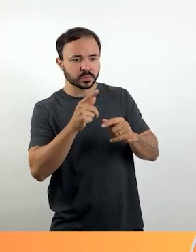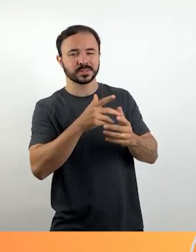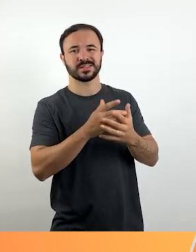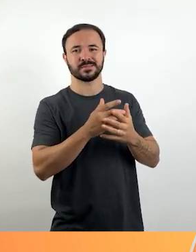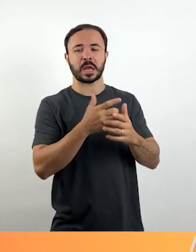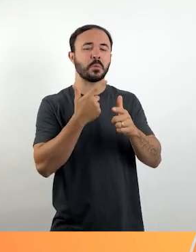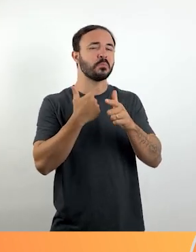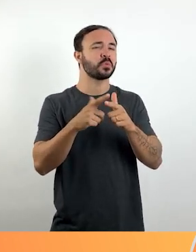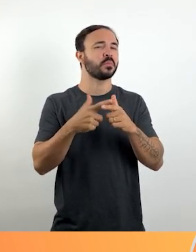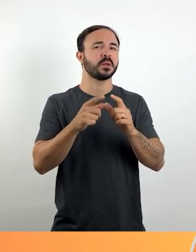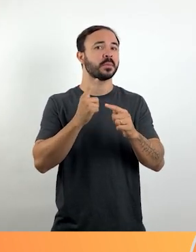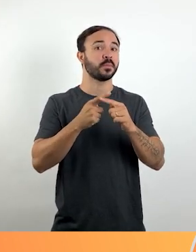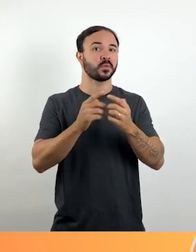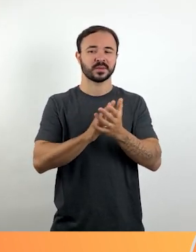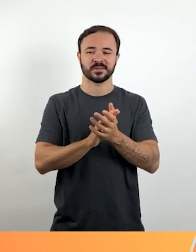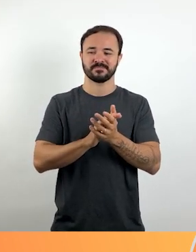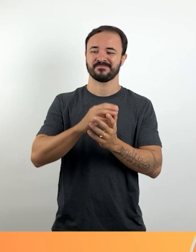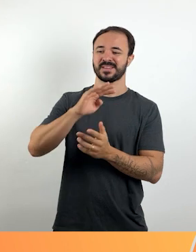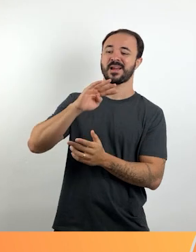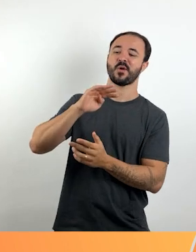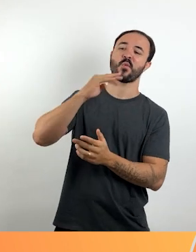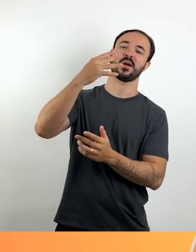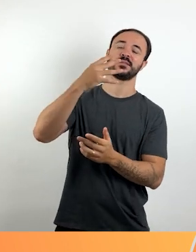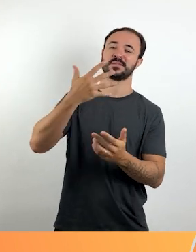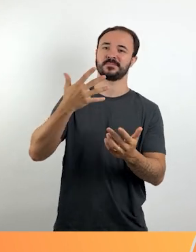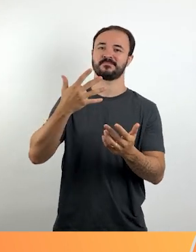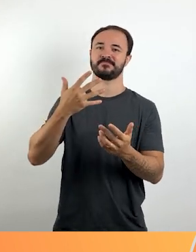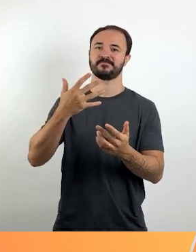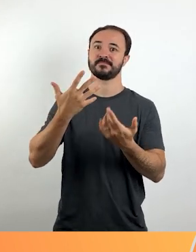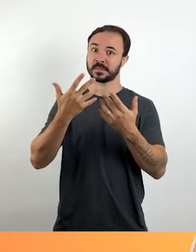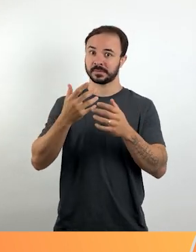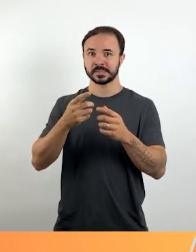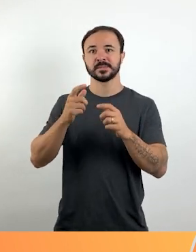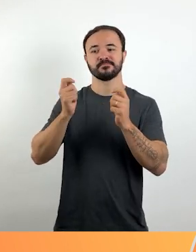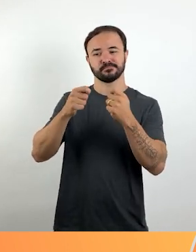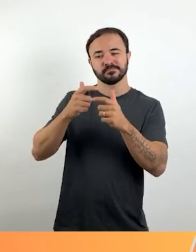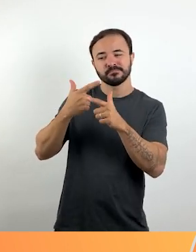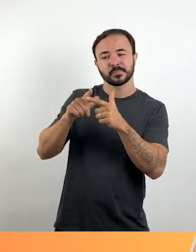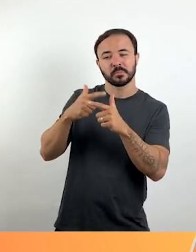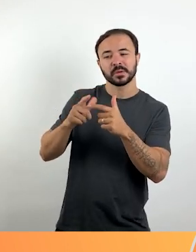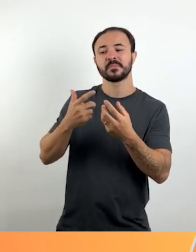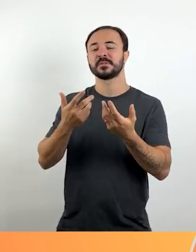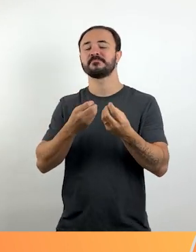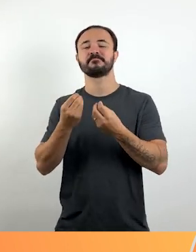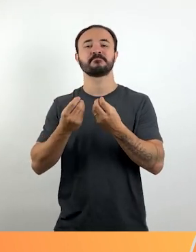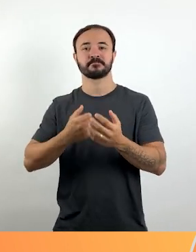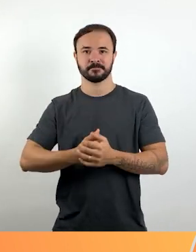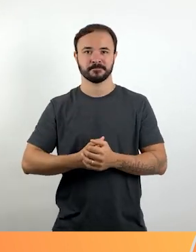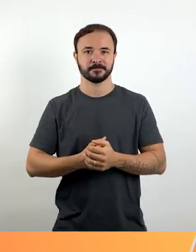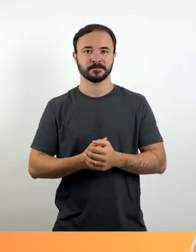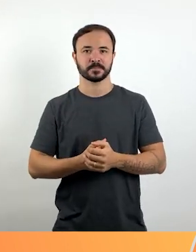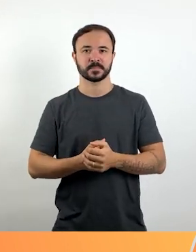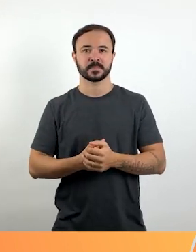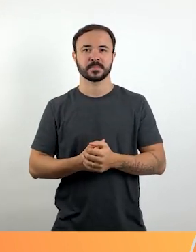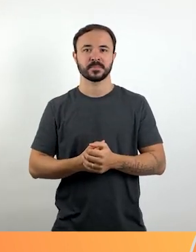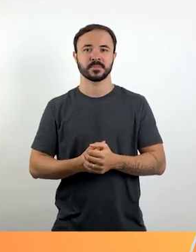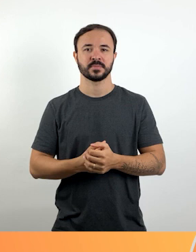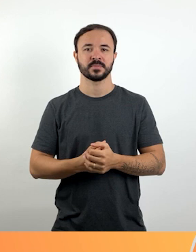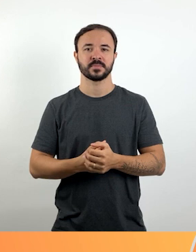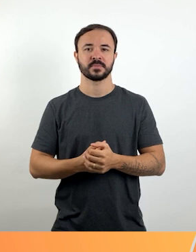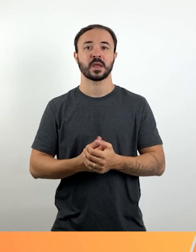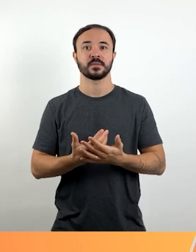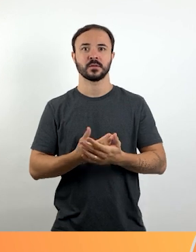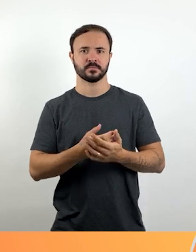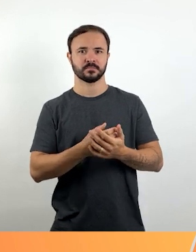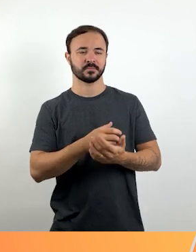quarta. Mas vamos pegar essa relação que está aqui, ó. Vamos multiplicar todos eles. Então, eu vou